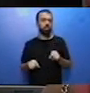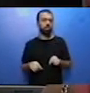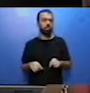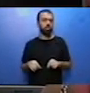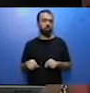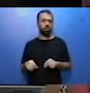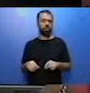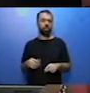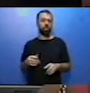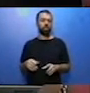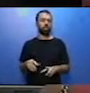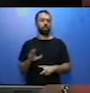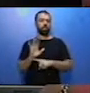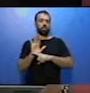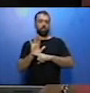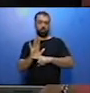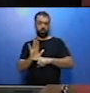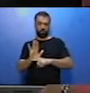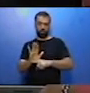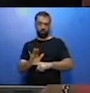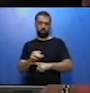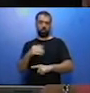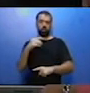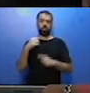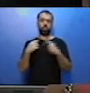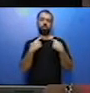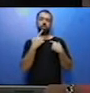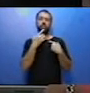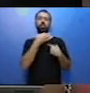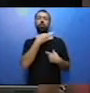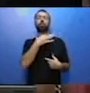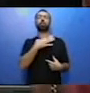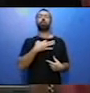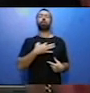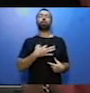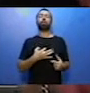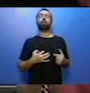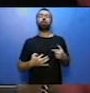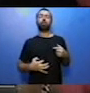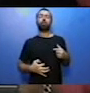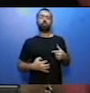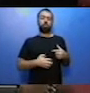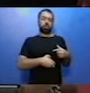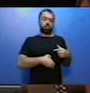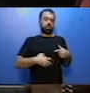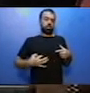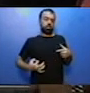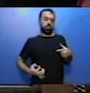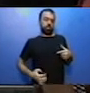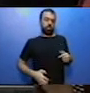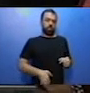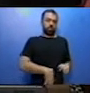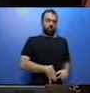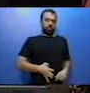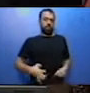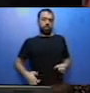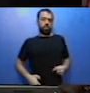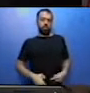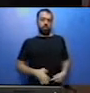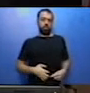regulam a digestão a circulação sanguínea e proporção no bom funcionamento dos intestinos